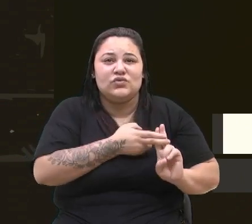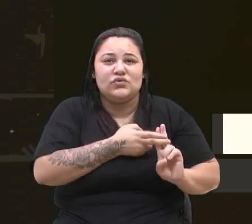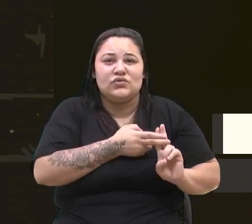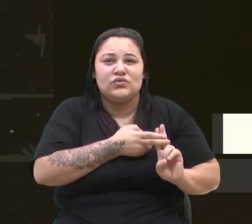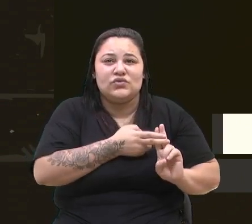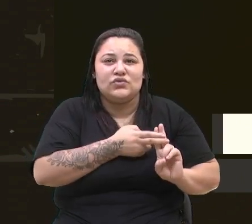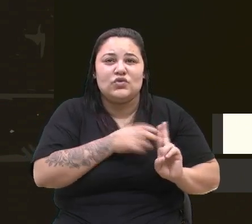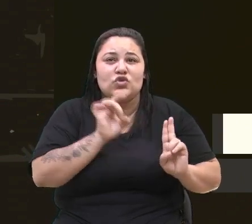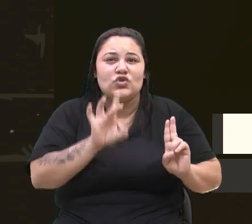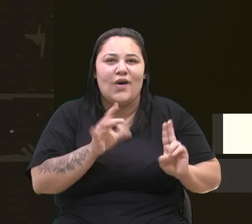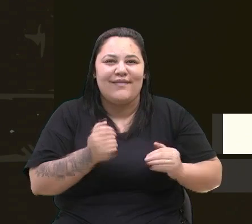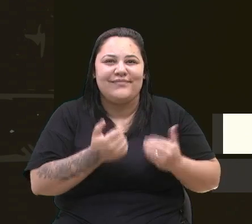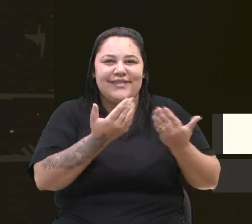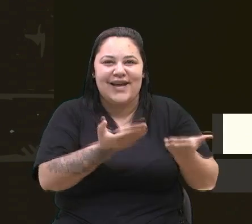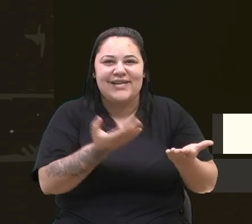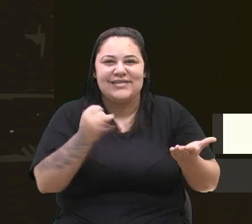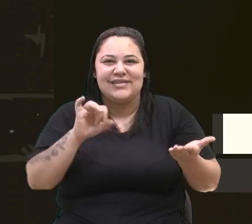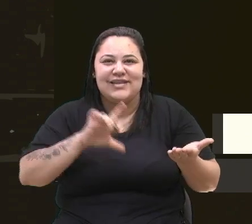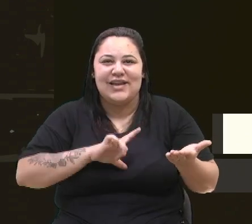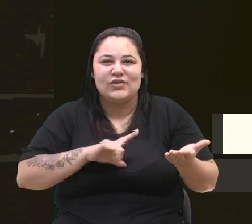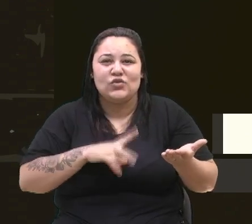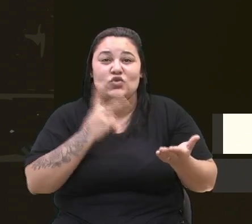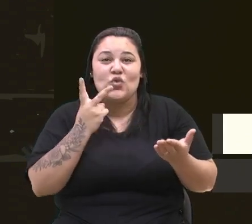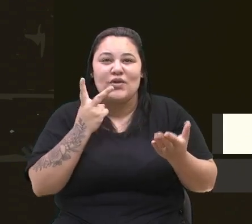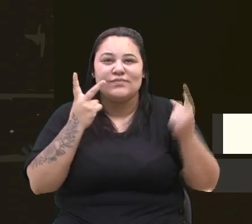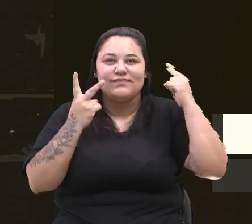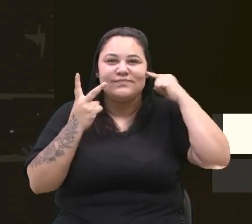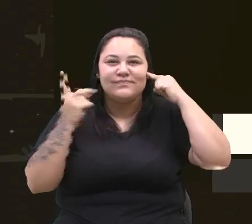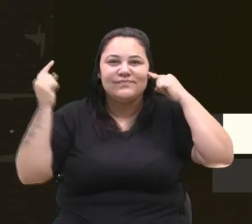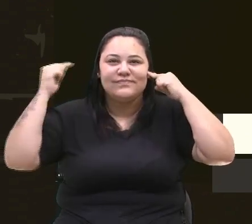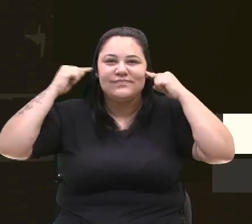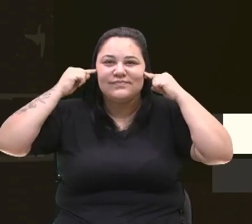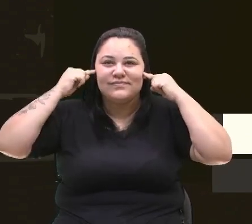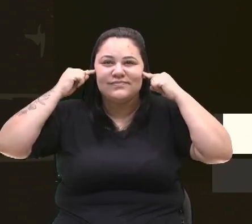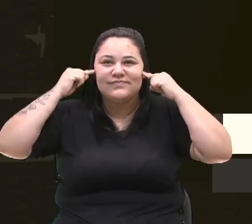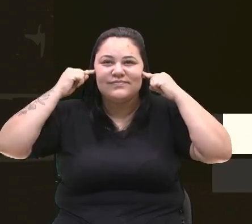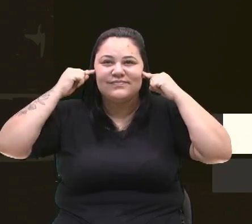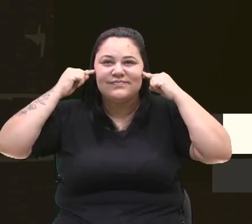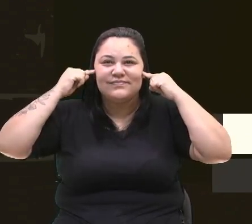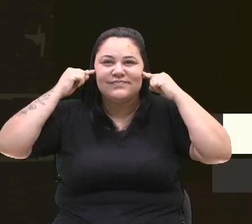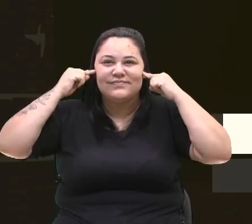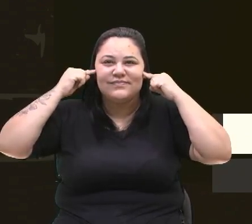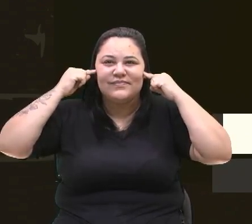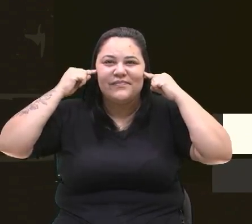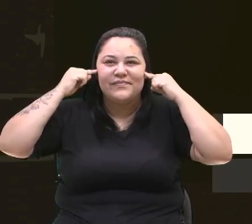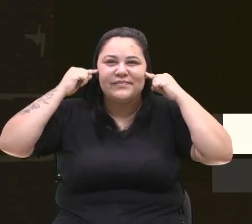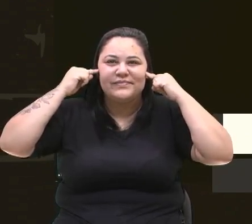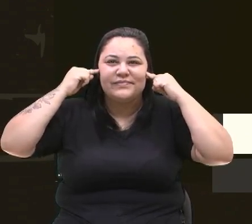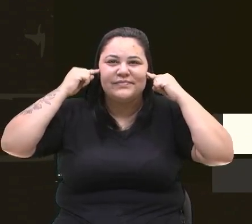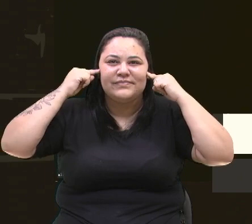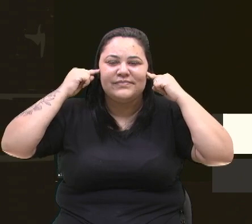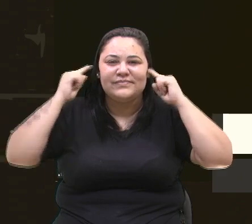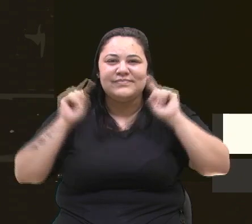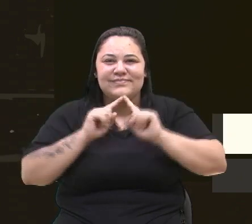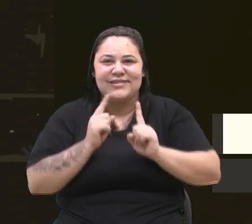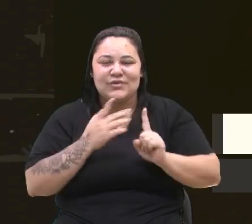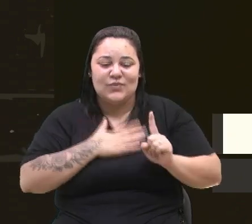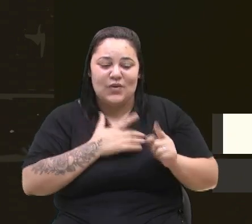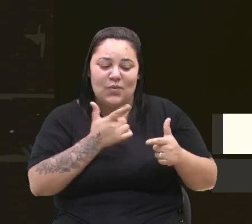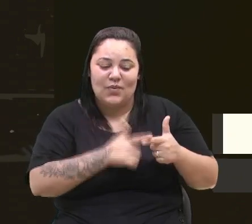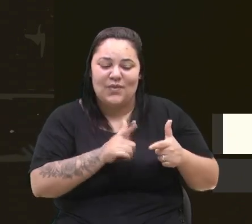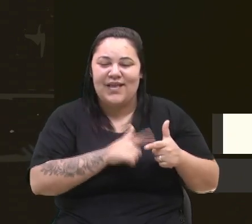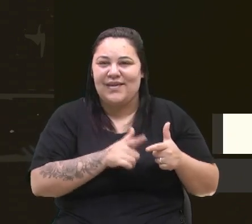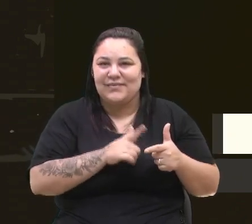dois lados. Como no meu caso, e em caso de várias pessoas, é